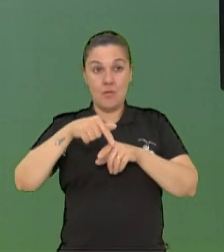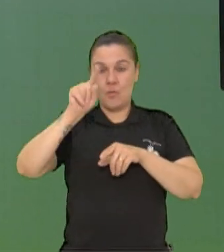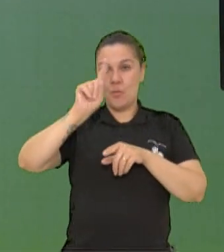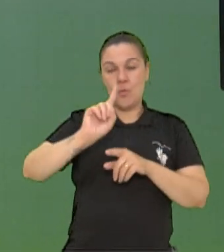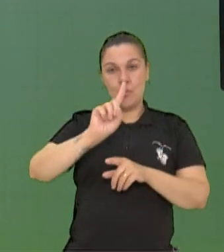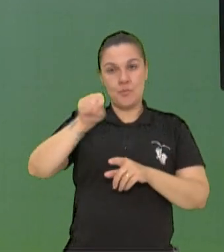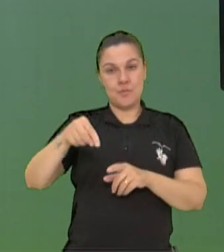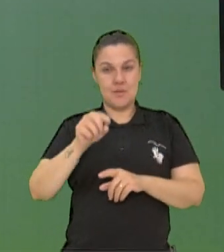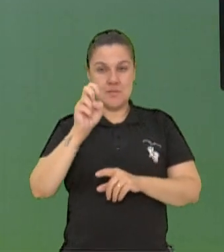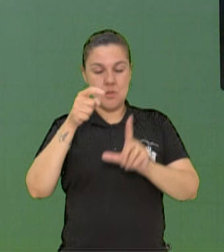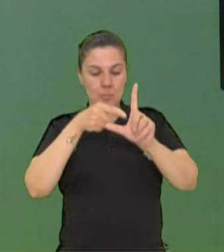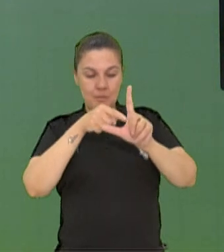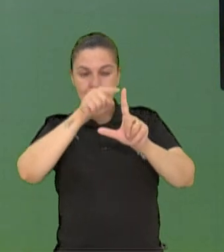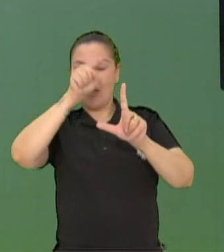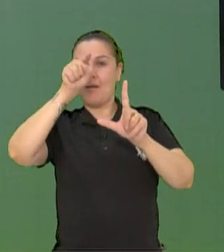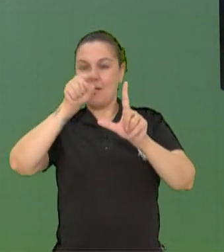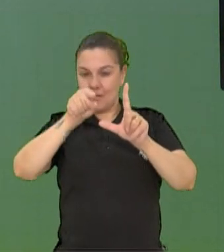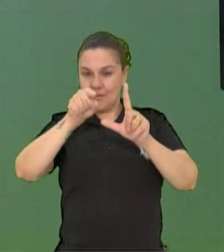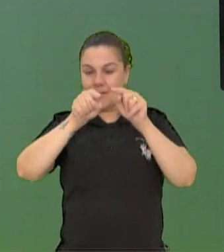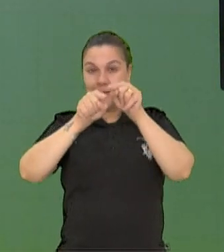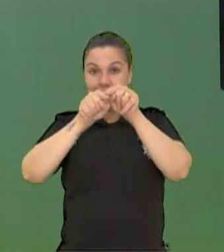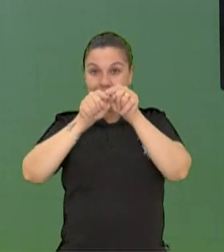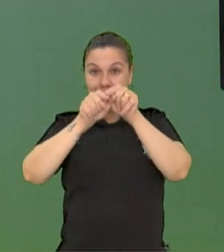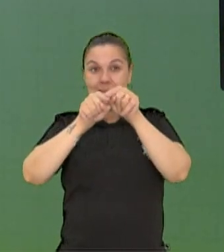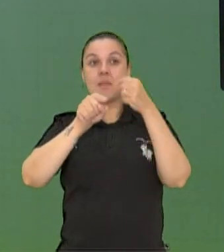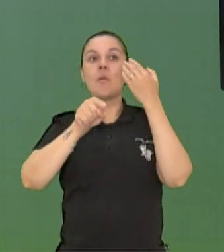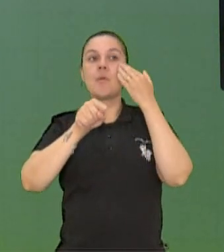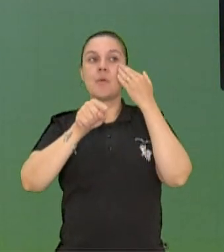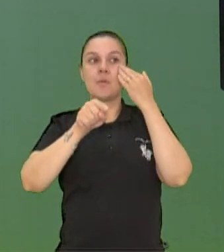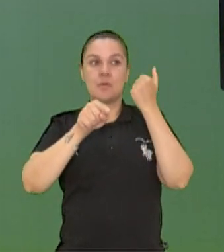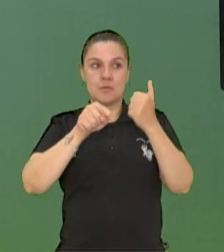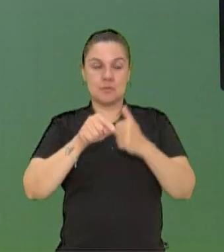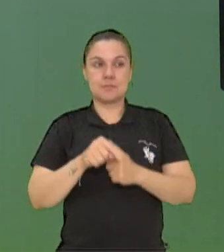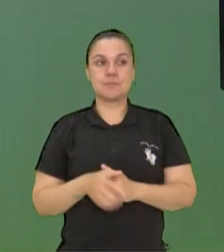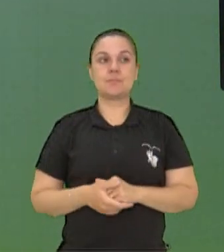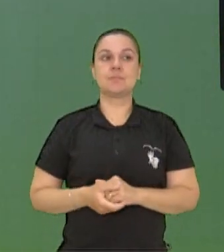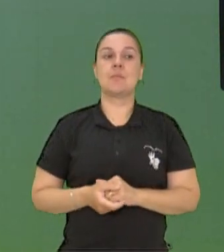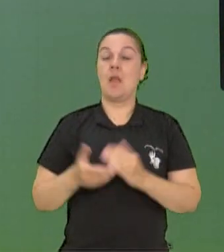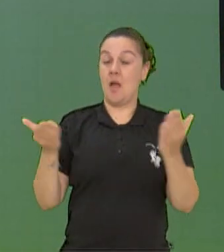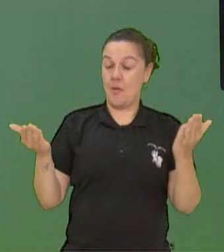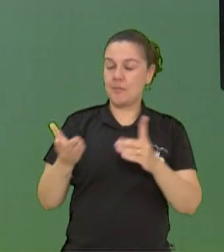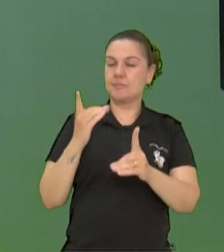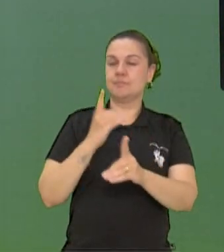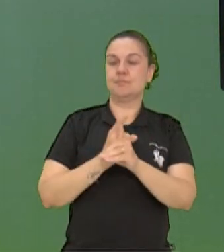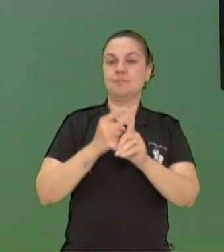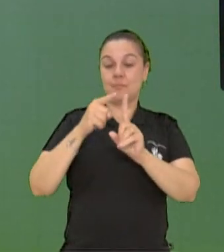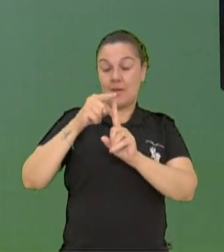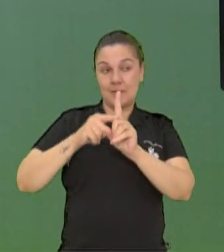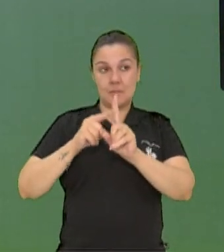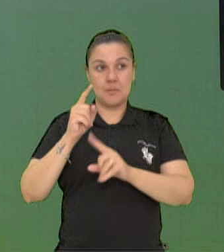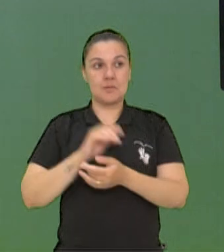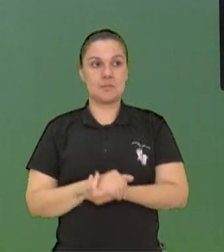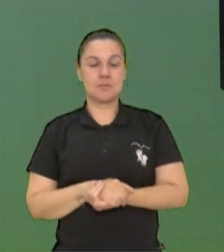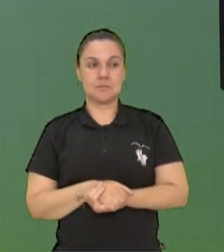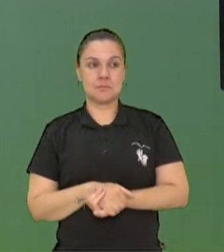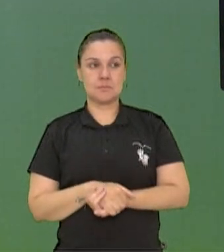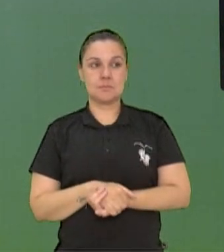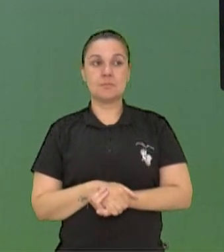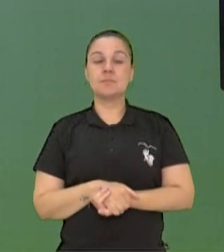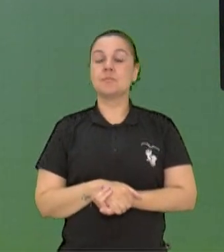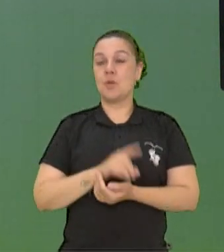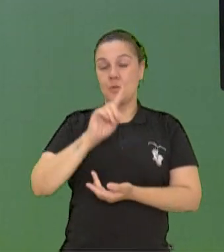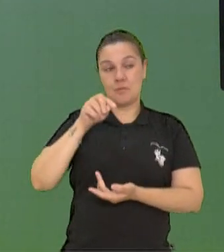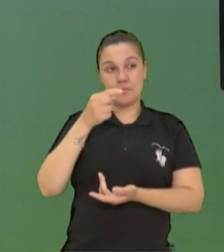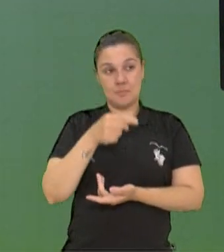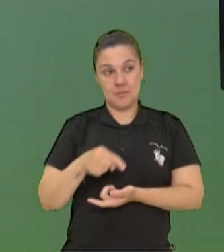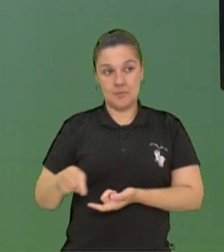vale 1,5. E é dessa forma que eu tiro o valor da temperatura. 1,5 estava multiplicando,